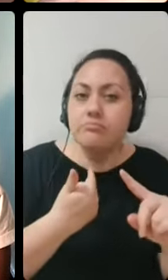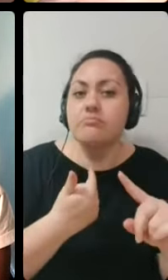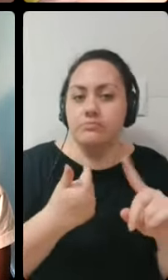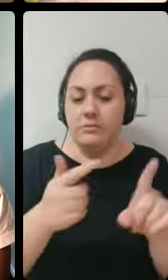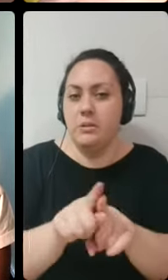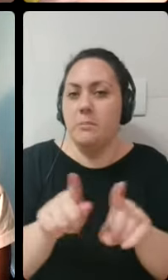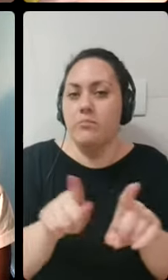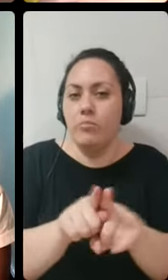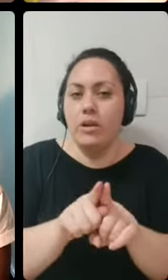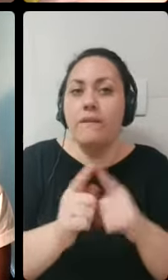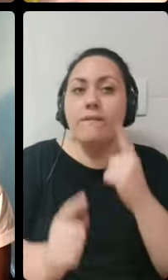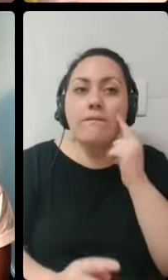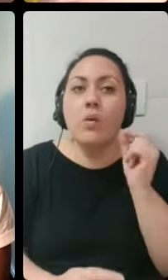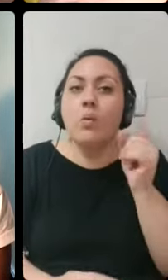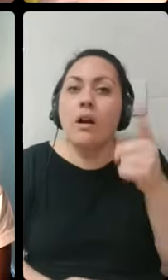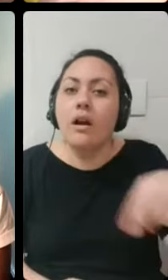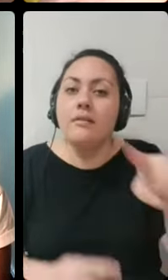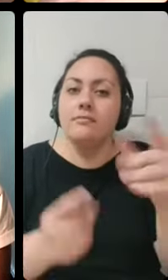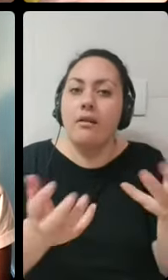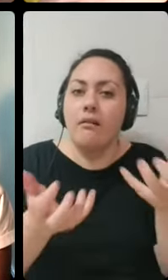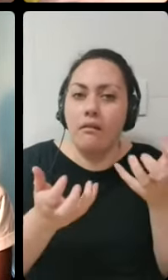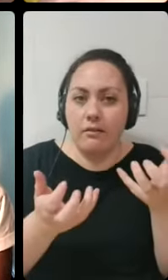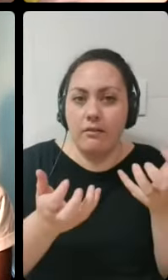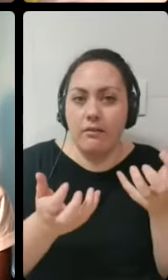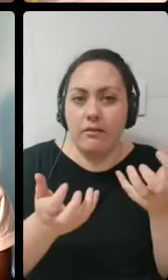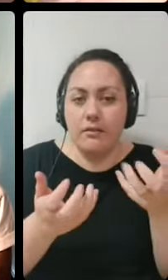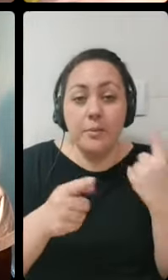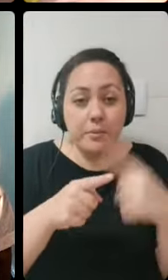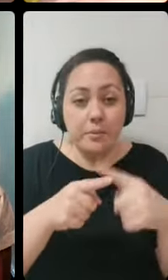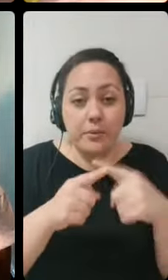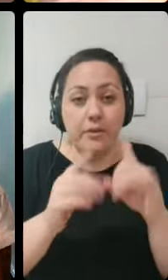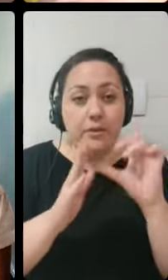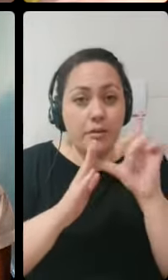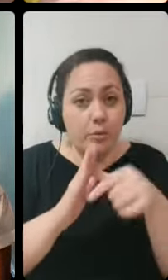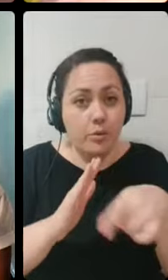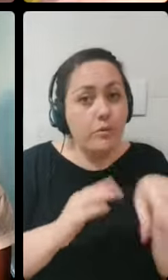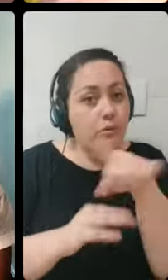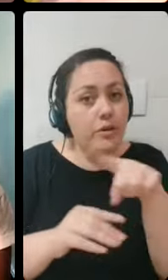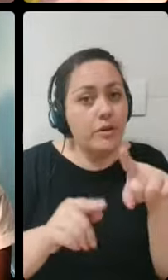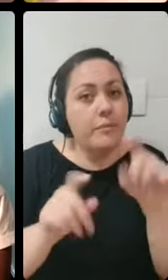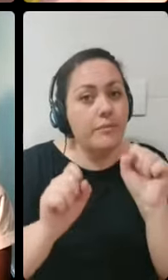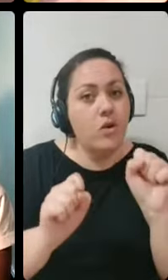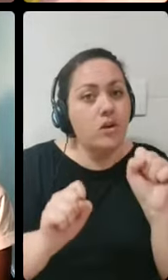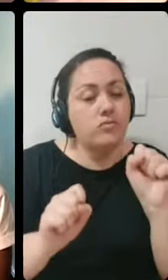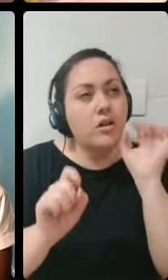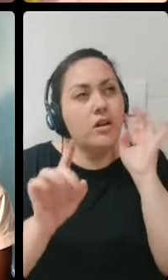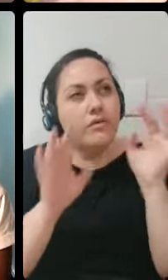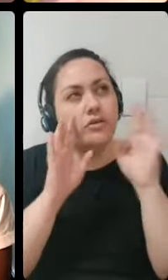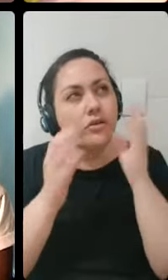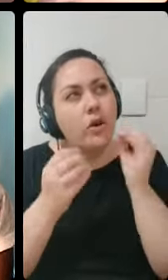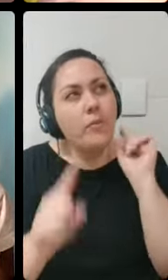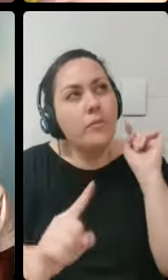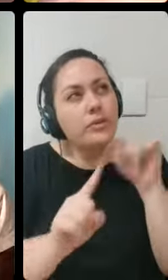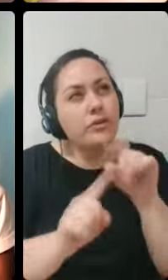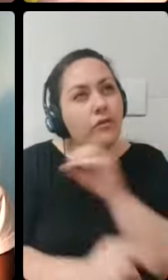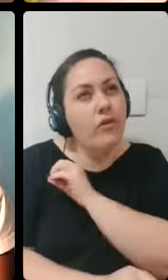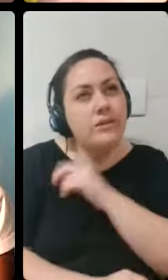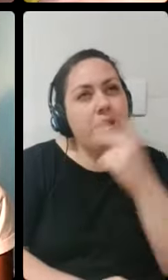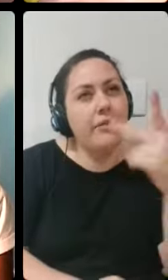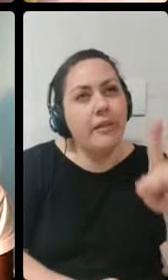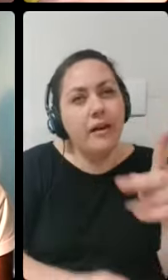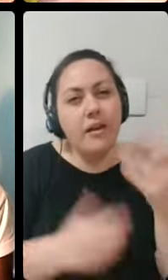daquela cidade que depois vocês vão ir, para também poder pensar. Então, que oficinas são necessárias? Então,